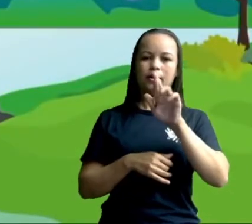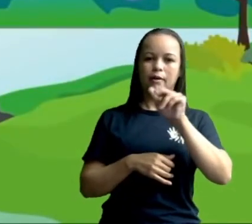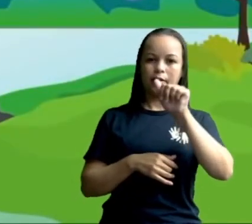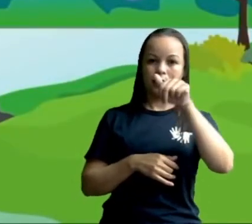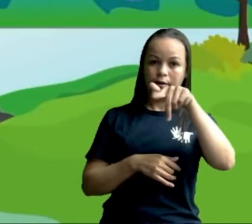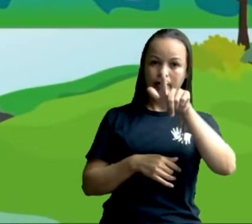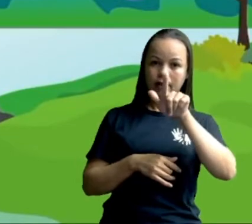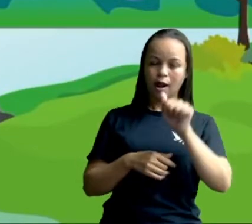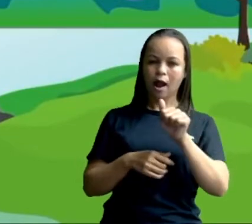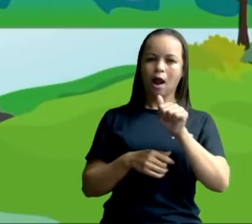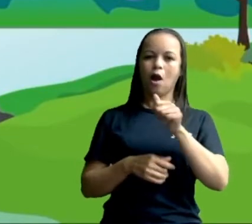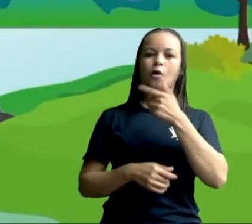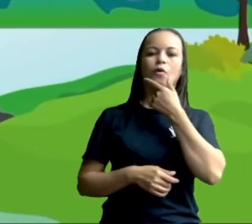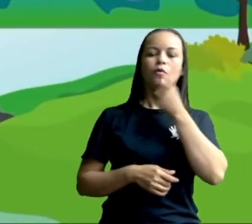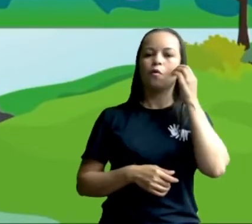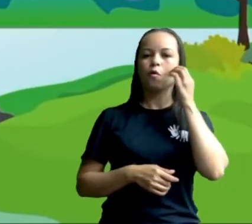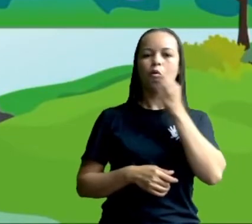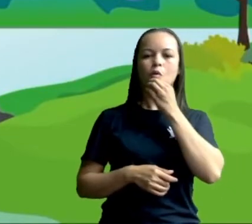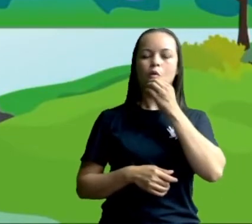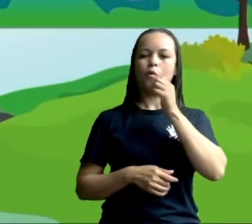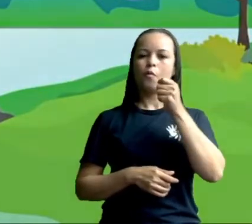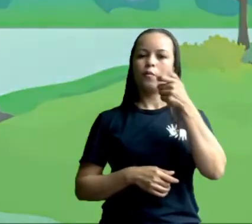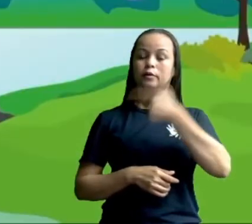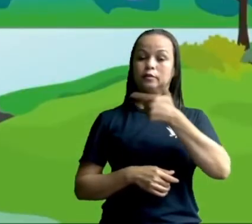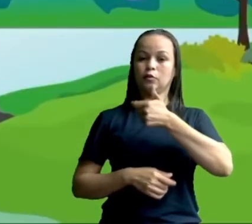levantou a sua espada e gritou: